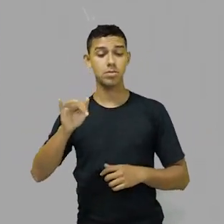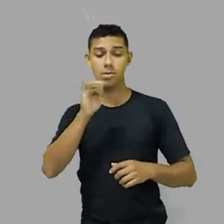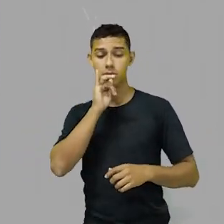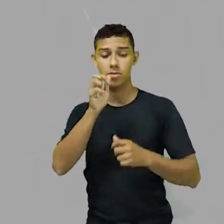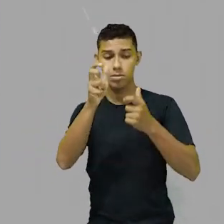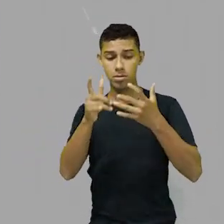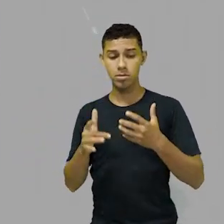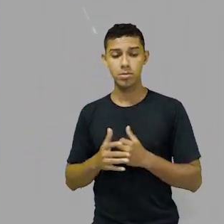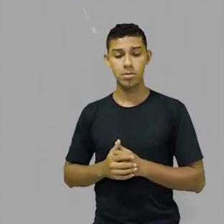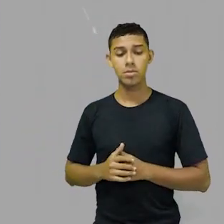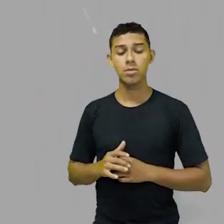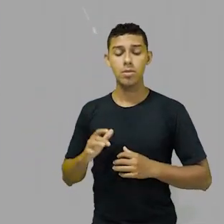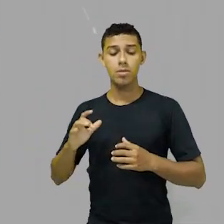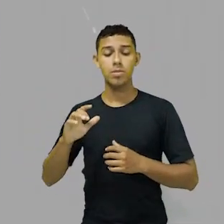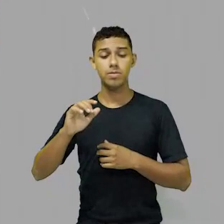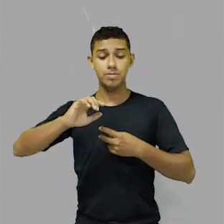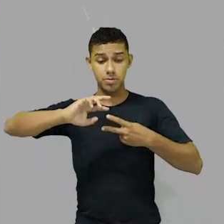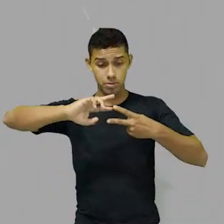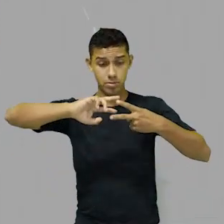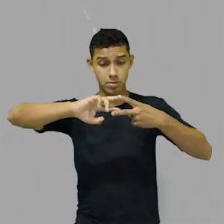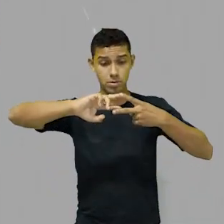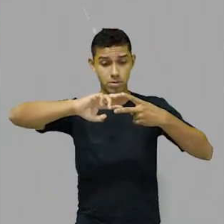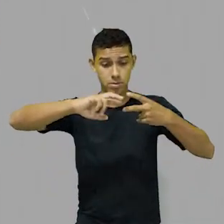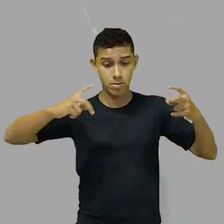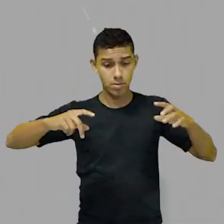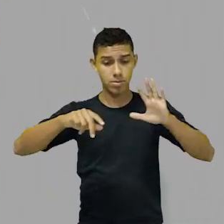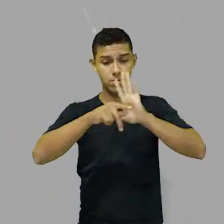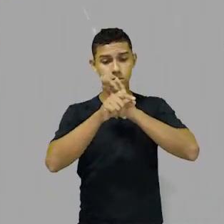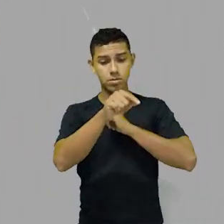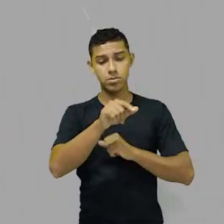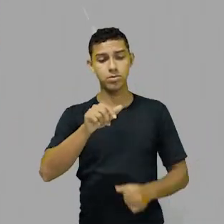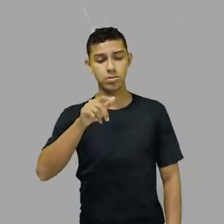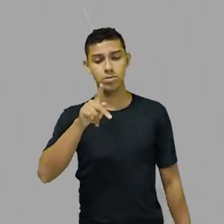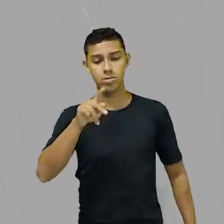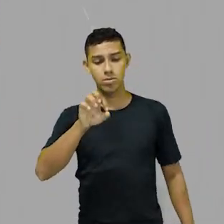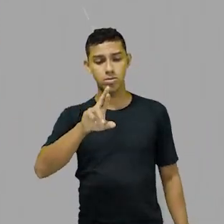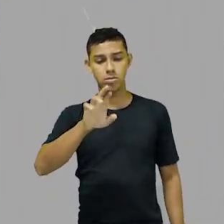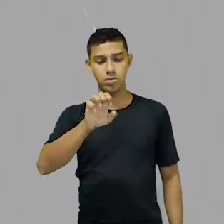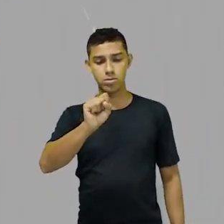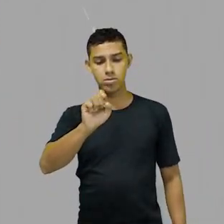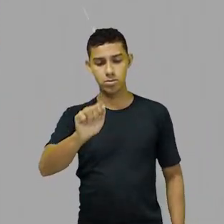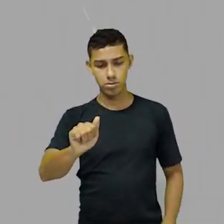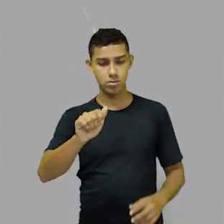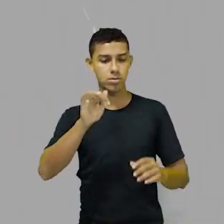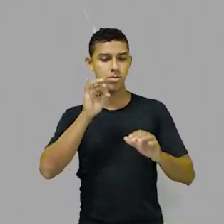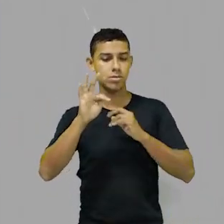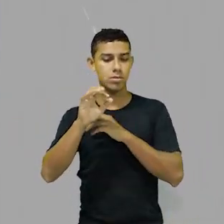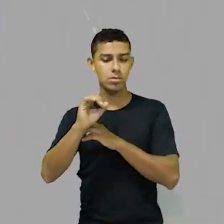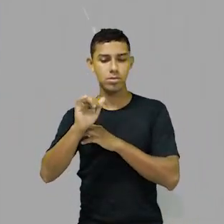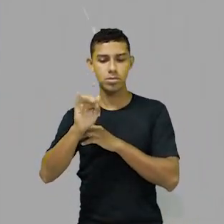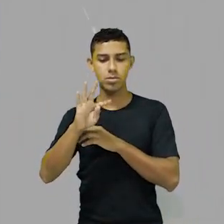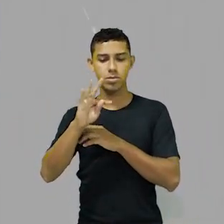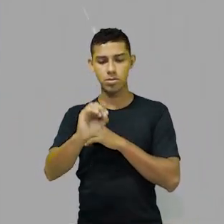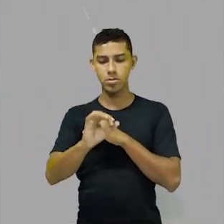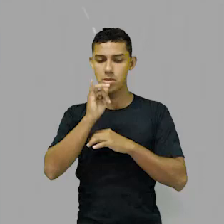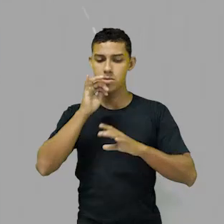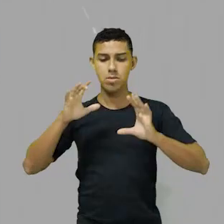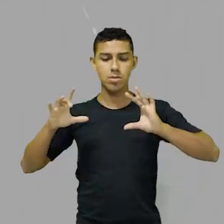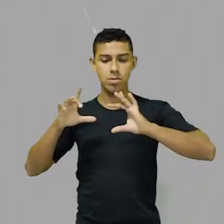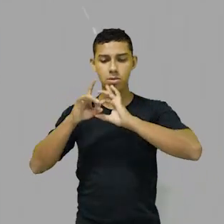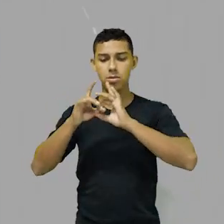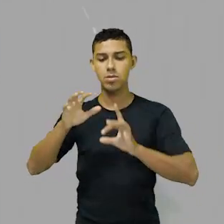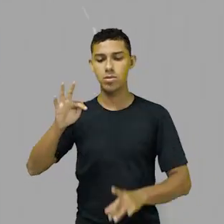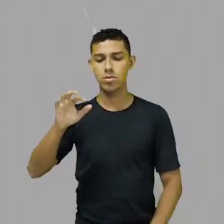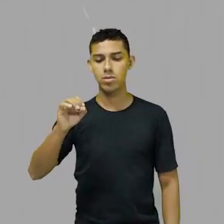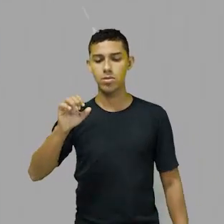guanina, ela está presa ao fosfato do DNA por ligações fosfodiéster. Pessoal, isso